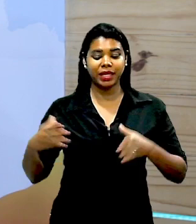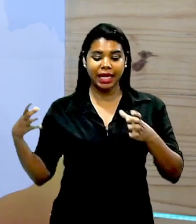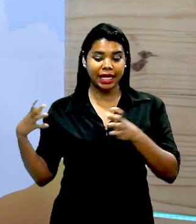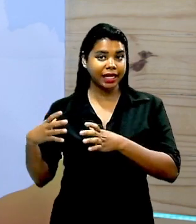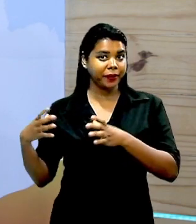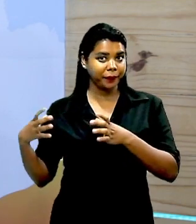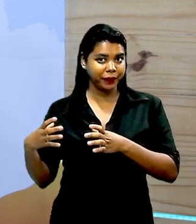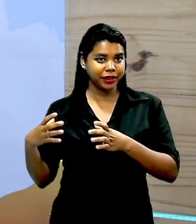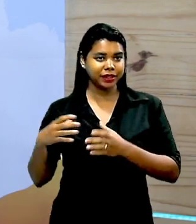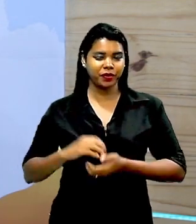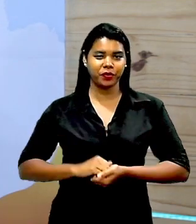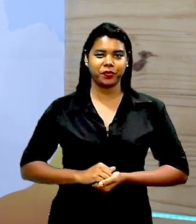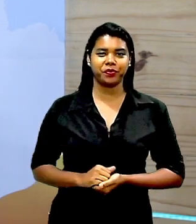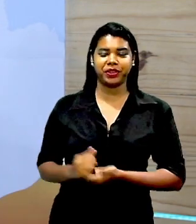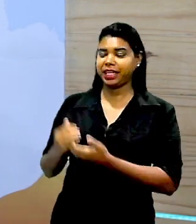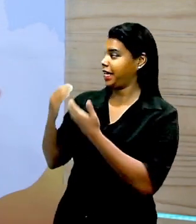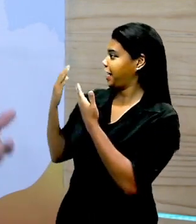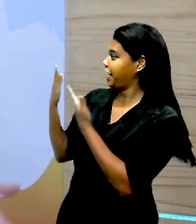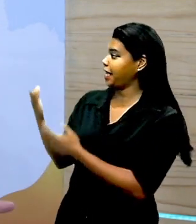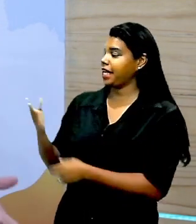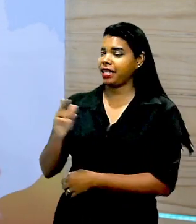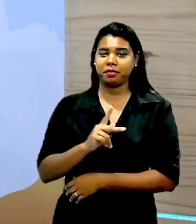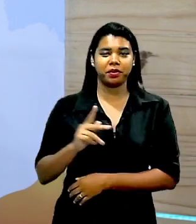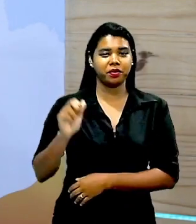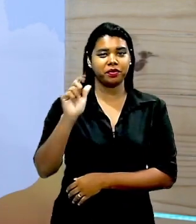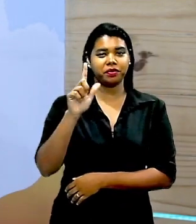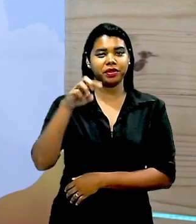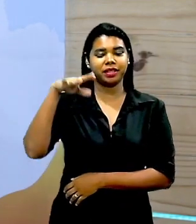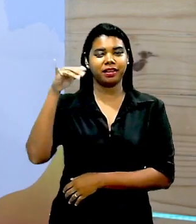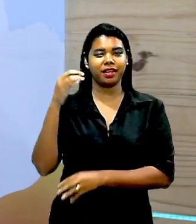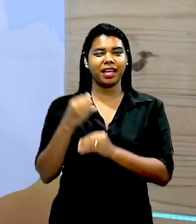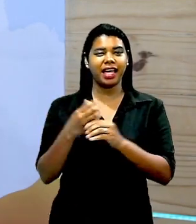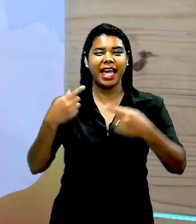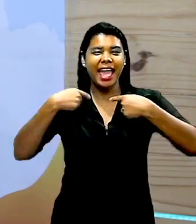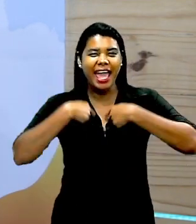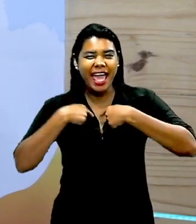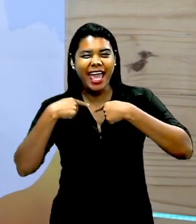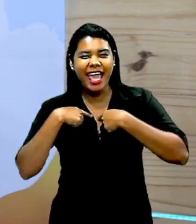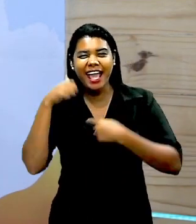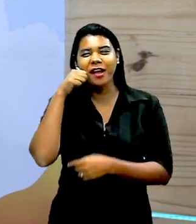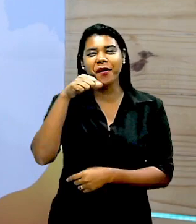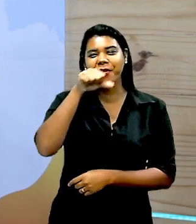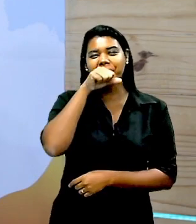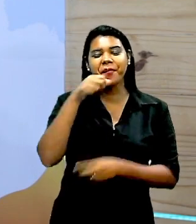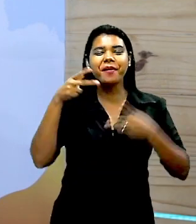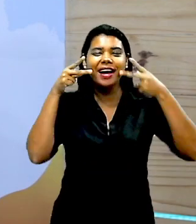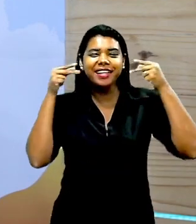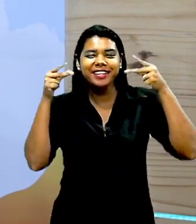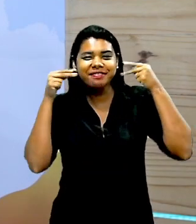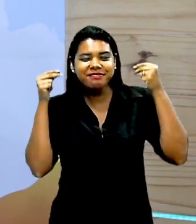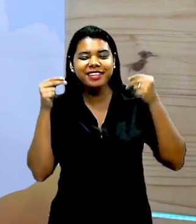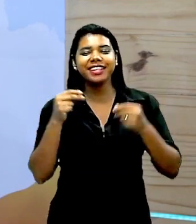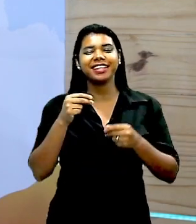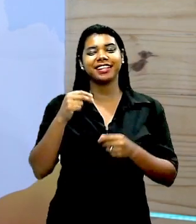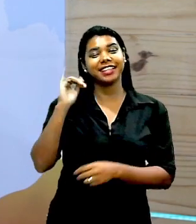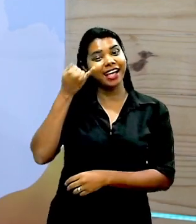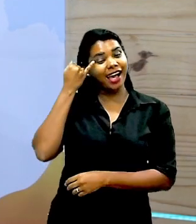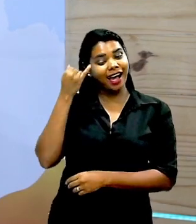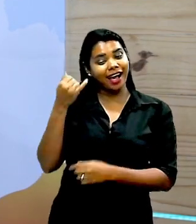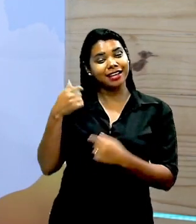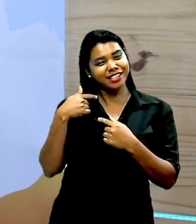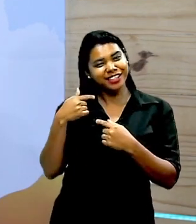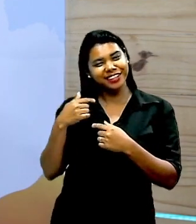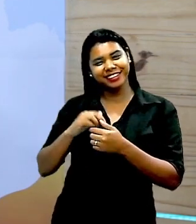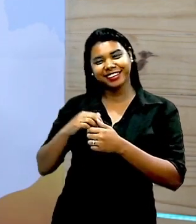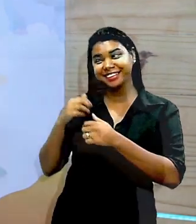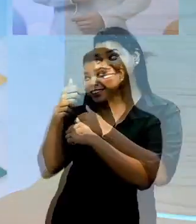hoje, eu professor Almir Serpa, claro, né? E ela, a mãe de Mia, está conosco, que é a Joyce, tá aí no cantinho do